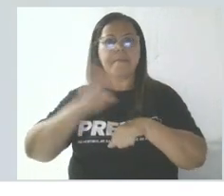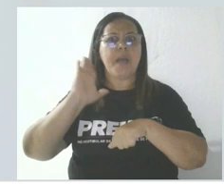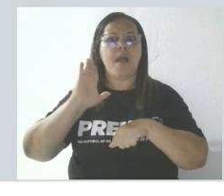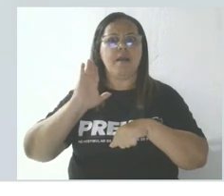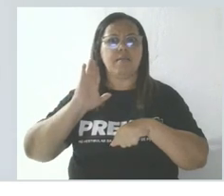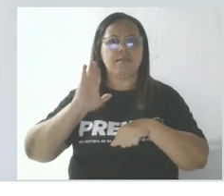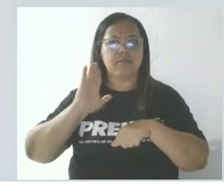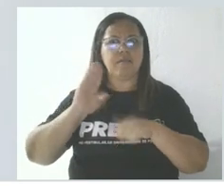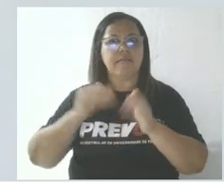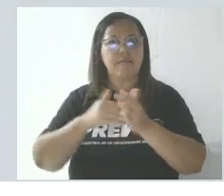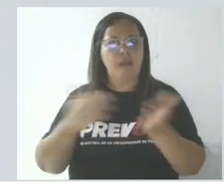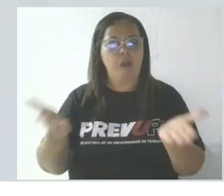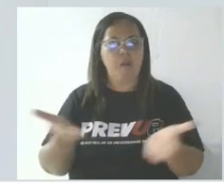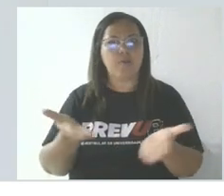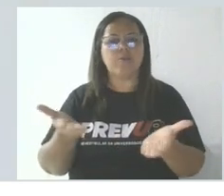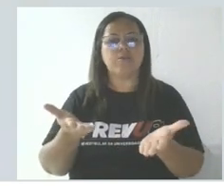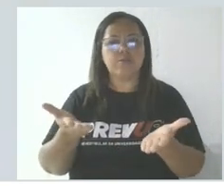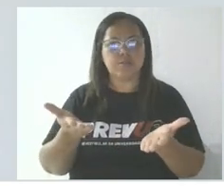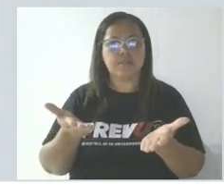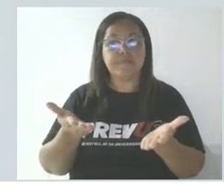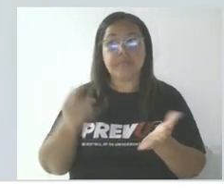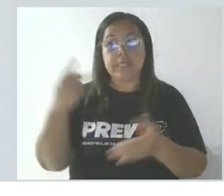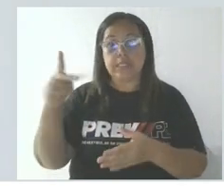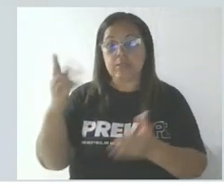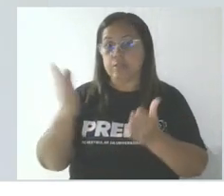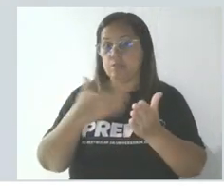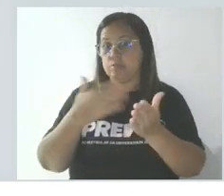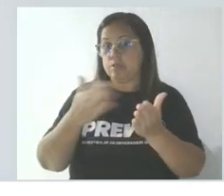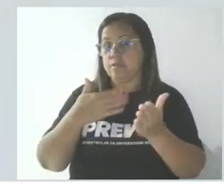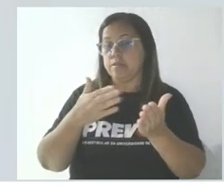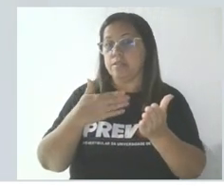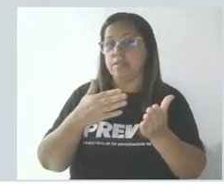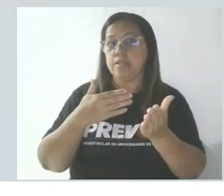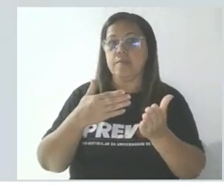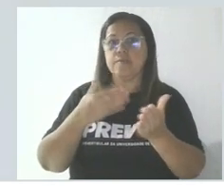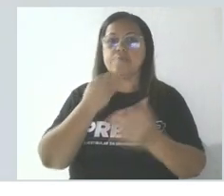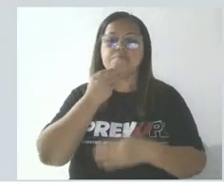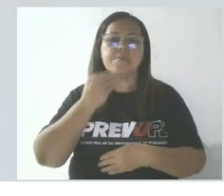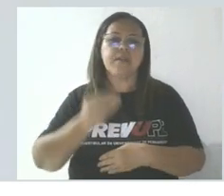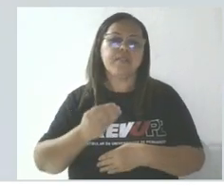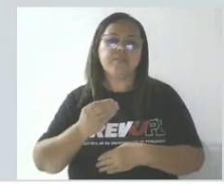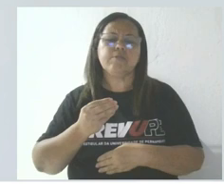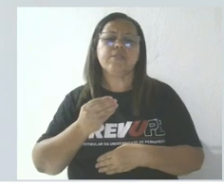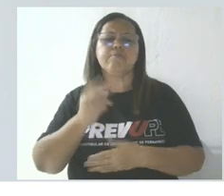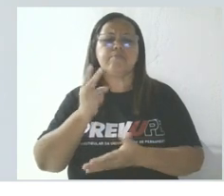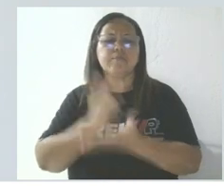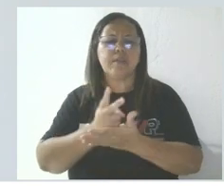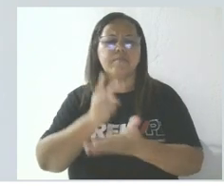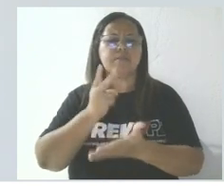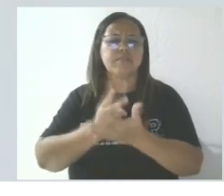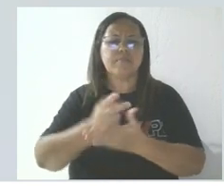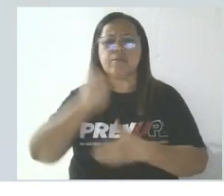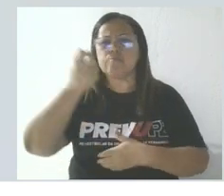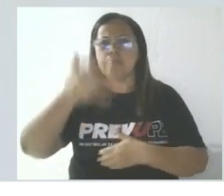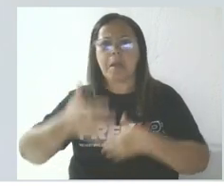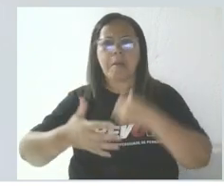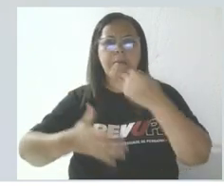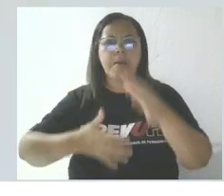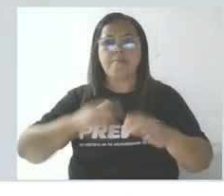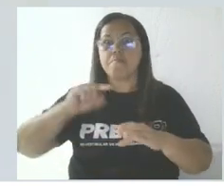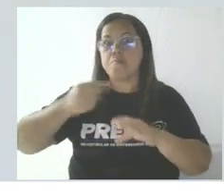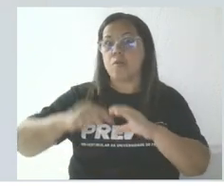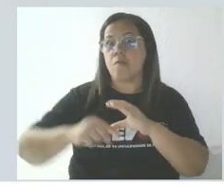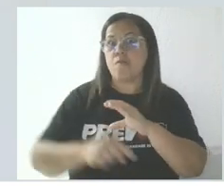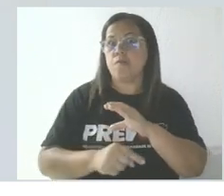tornando-se atemporais em seus romances e contos Machado não se contentava em retratar apenas a superfície das coisas